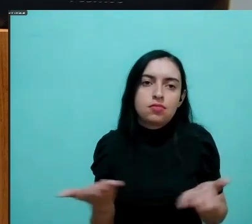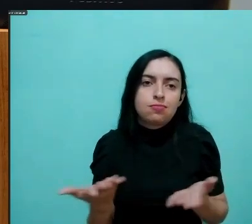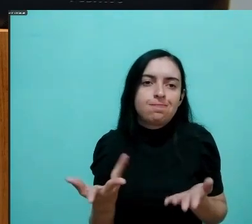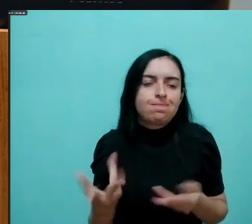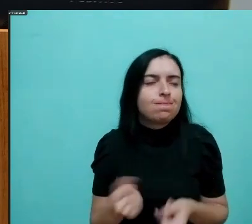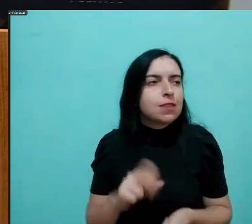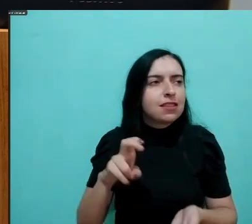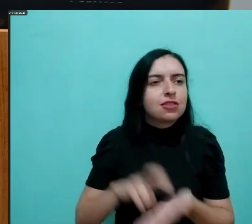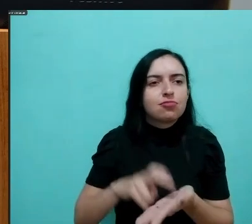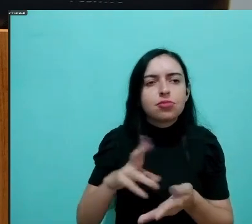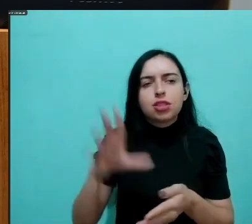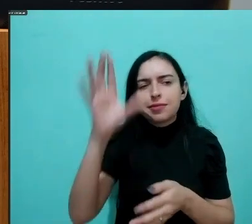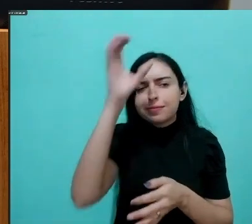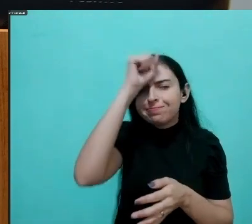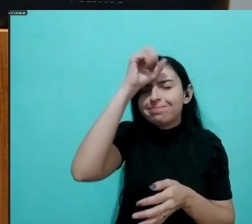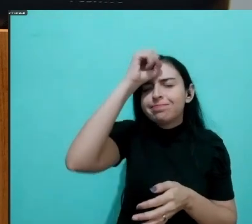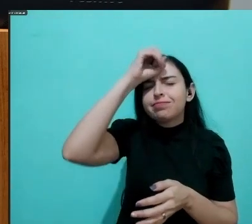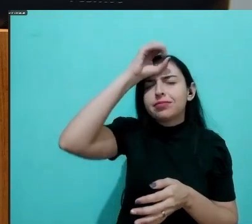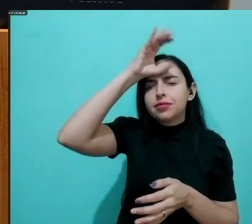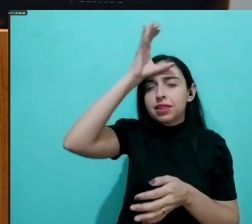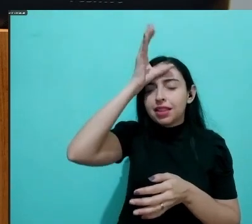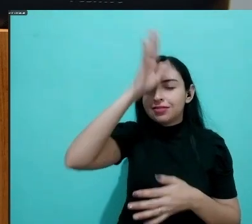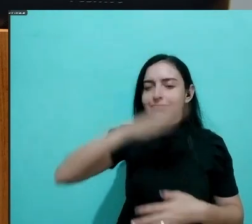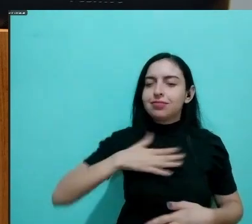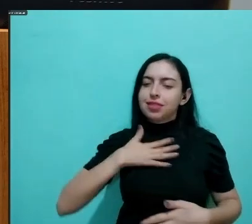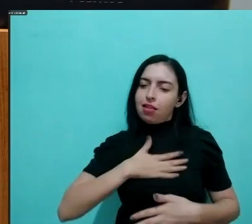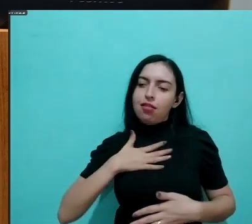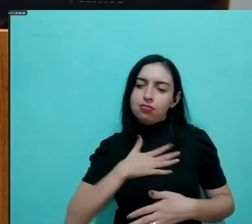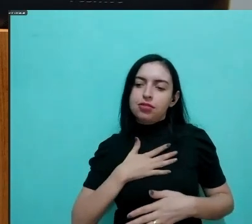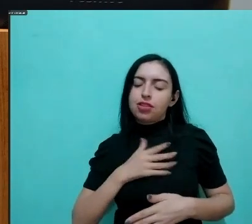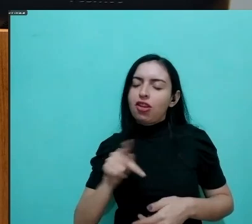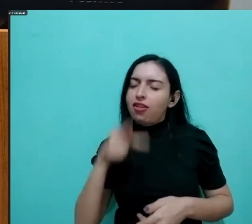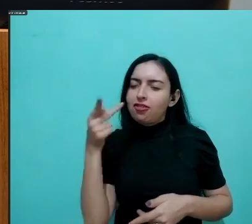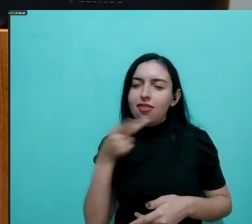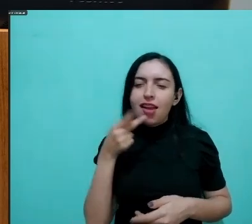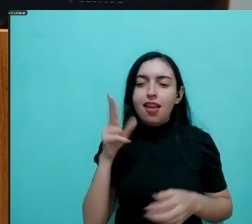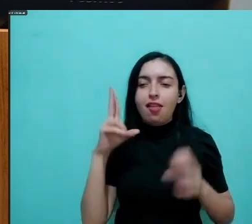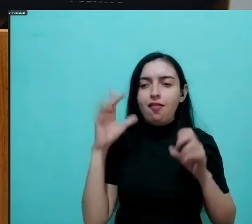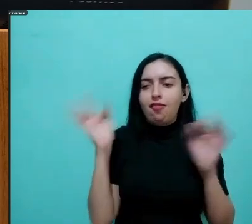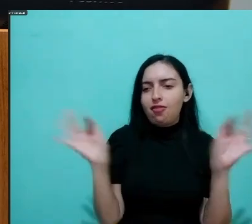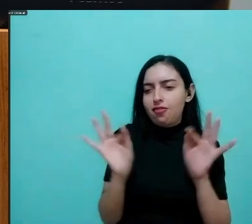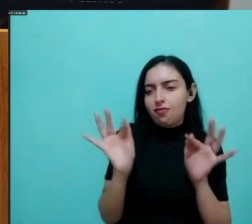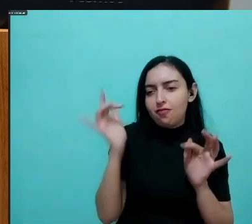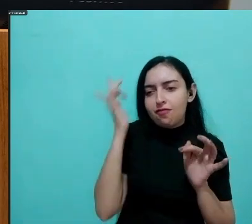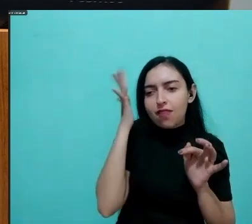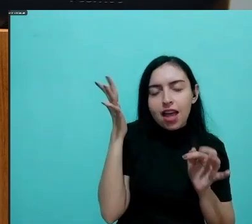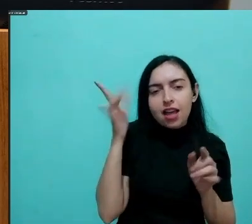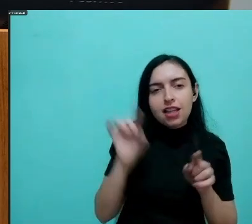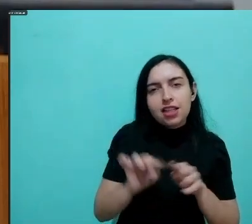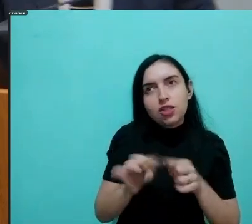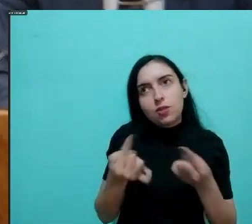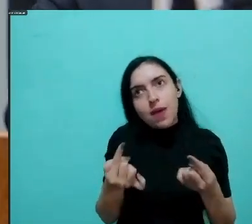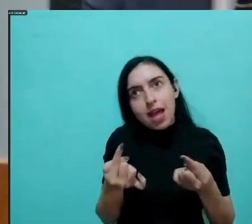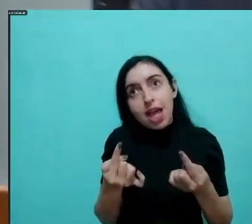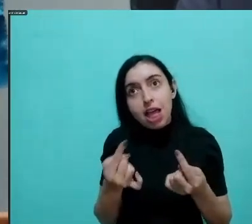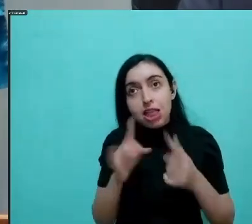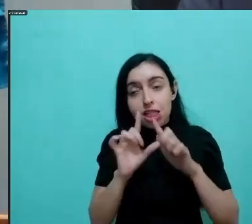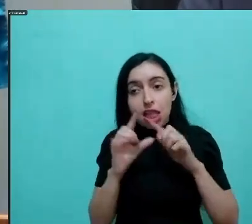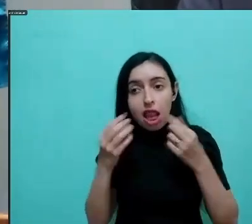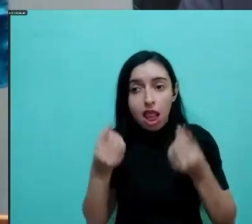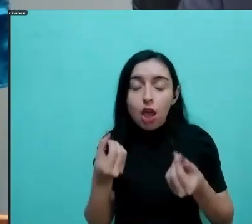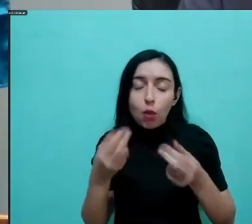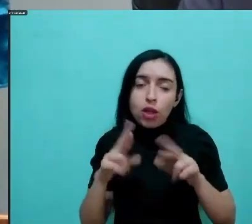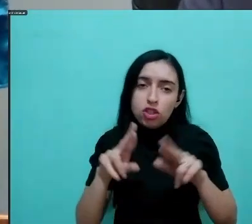de muito aprendizado, muito agradável, uma fala fácil, né, embora em outro idioma, mas